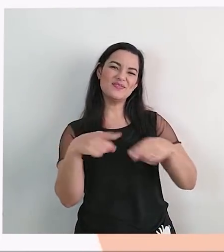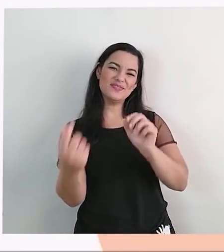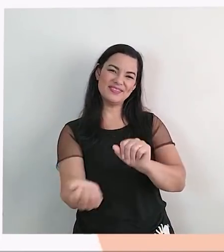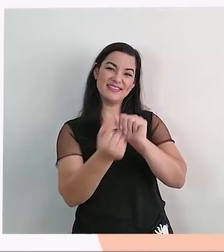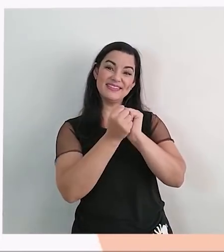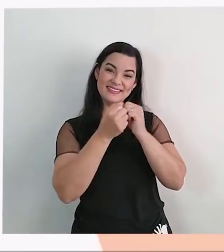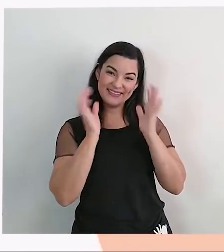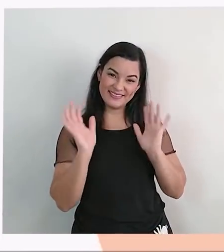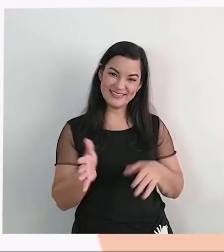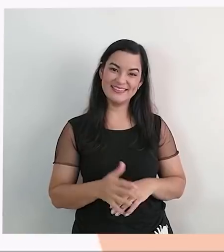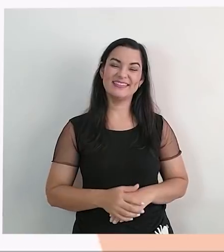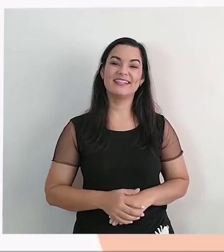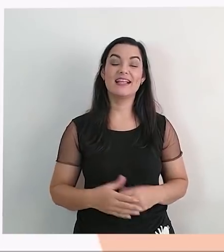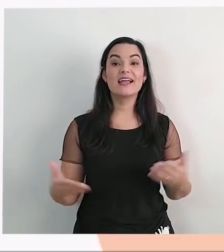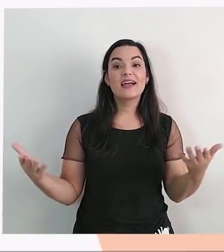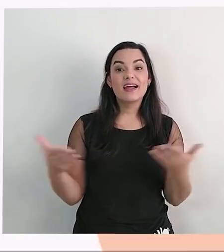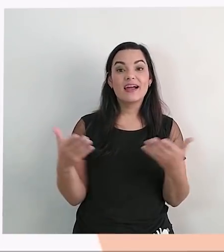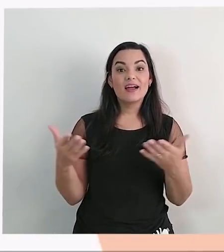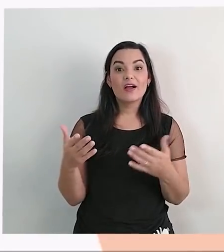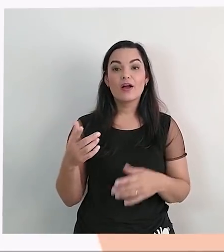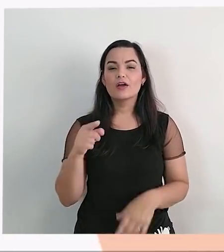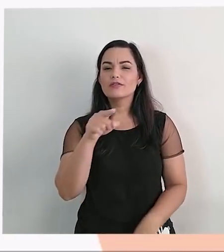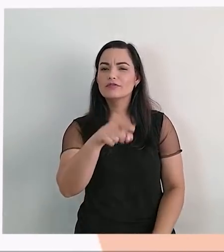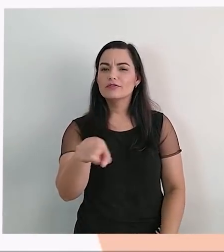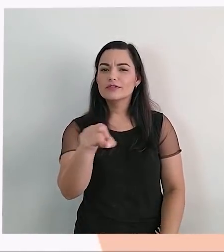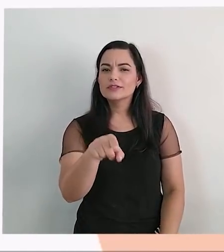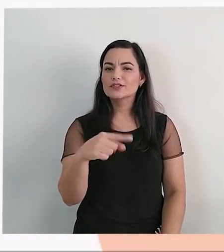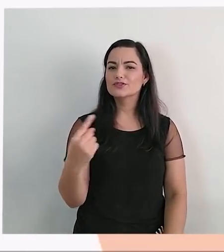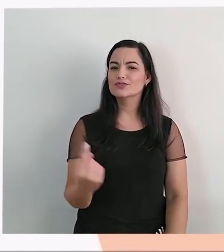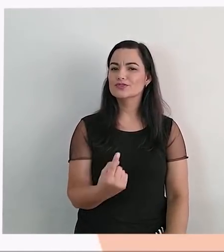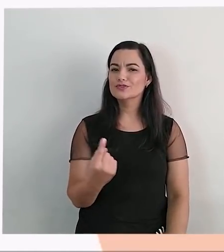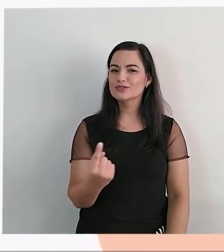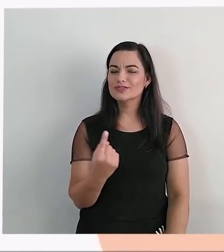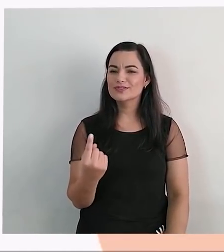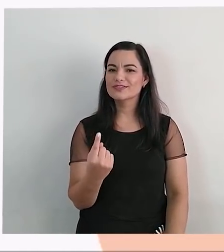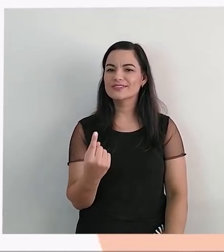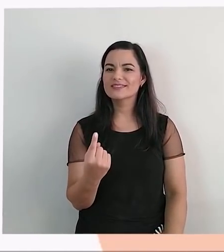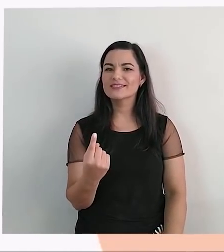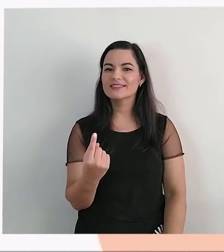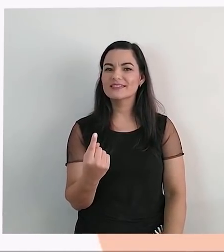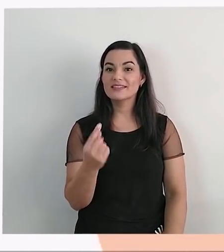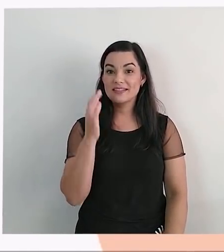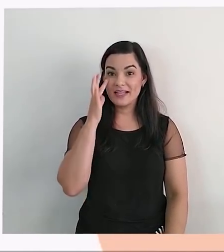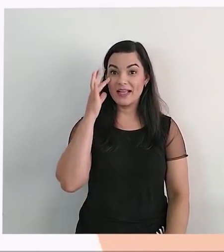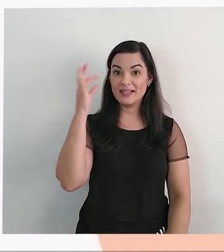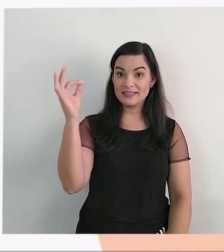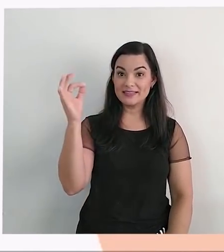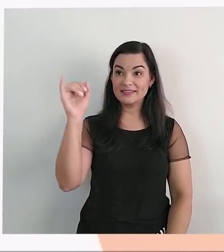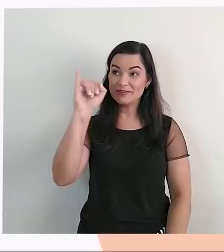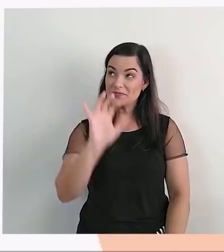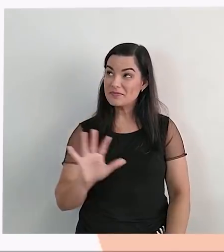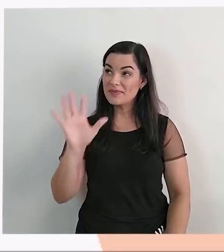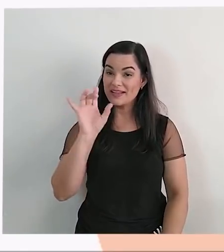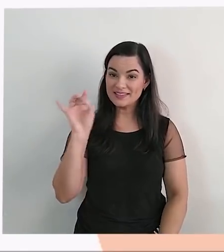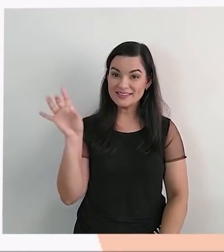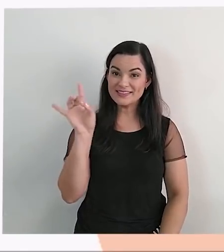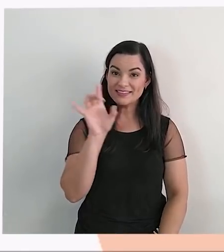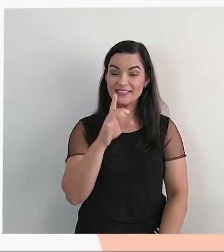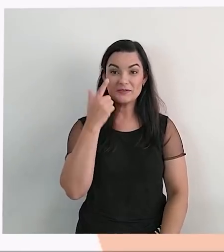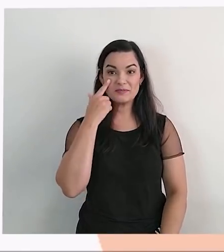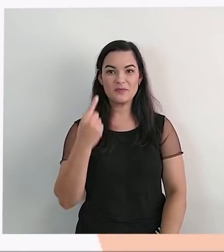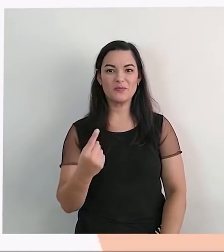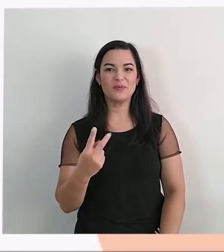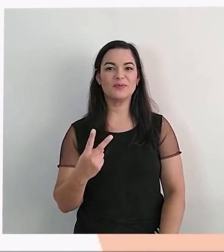que você cantou comigo. Agora, cante sozinho ou sozinha, acompanhando as